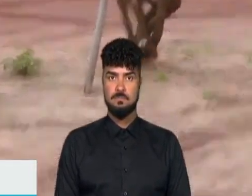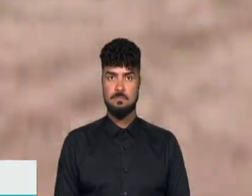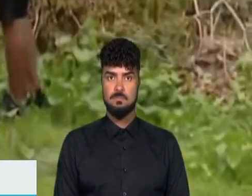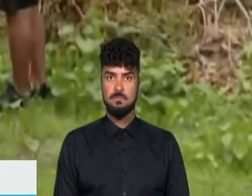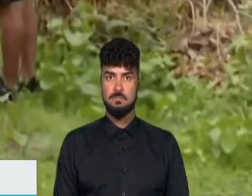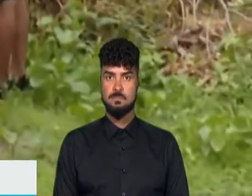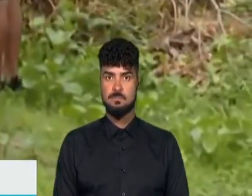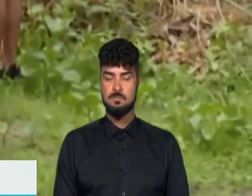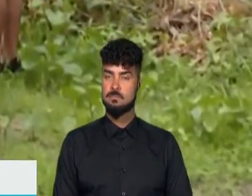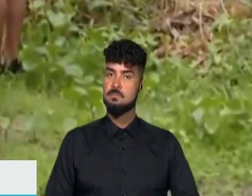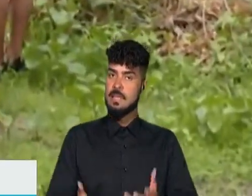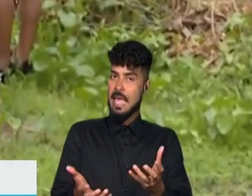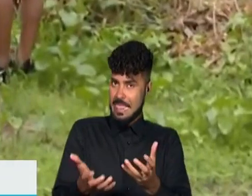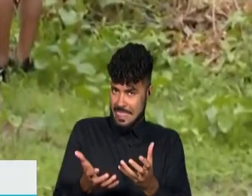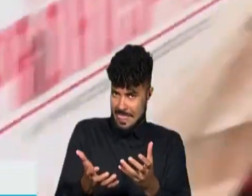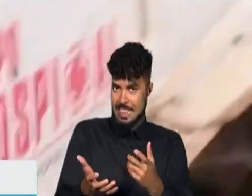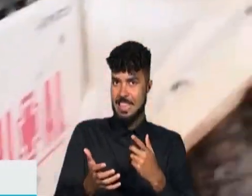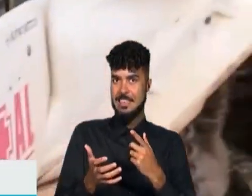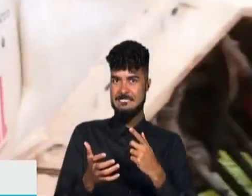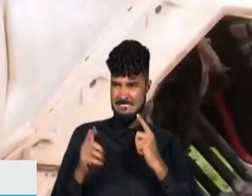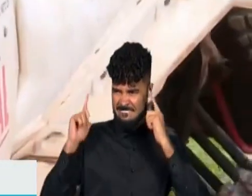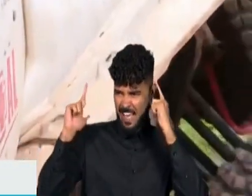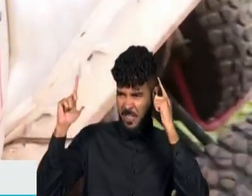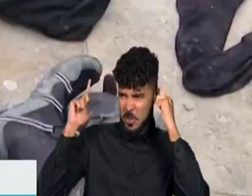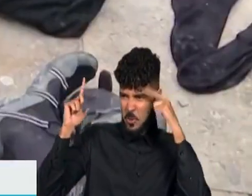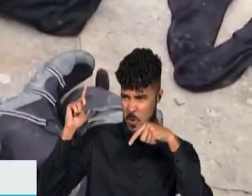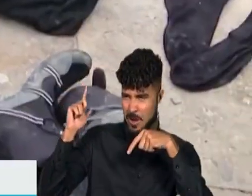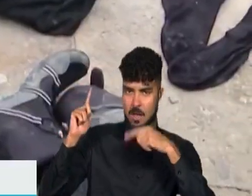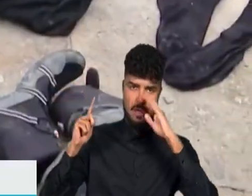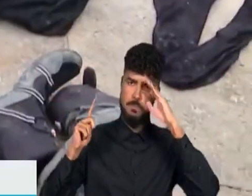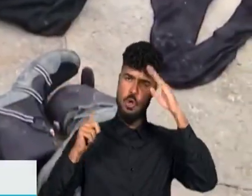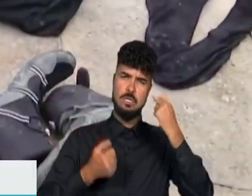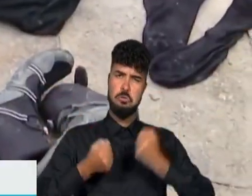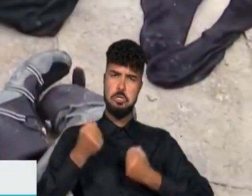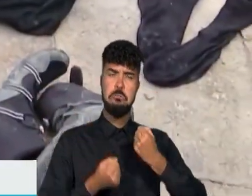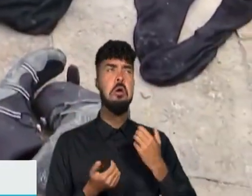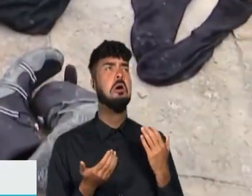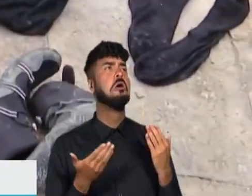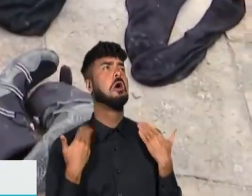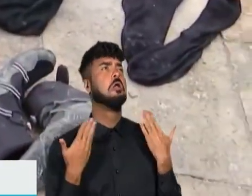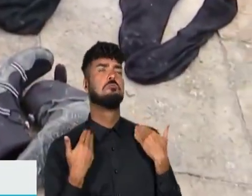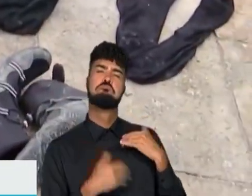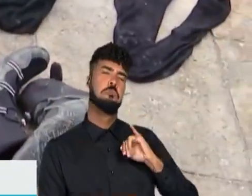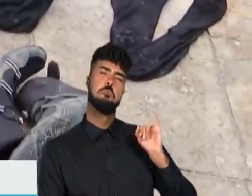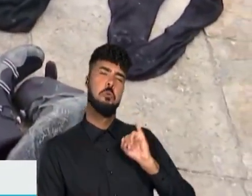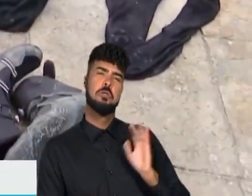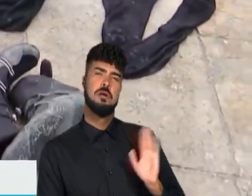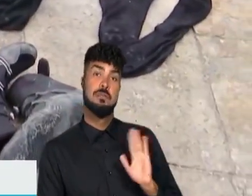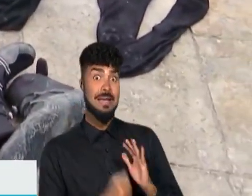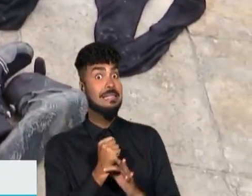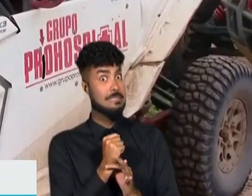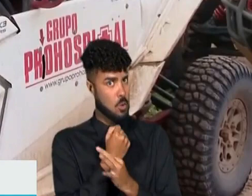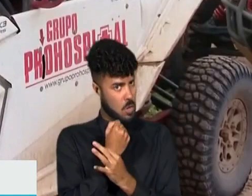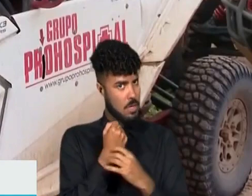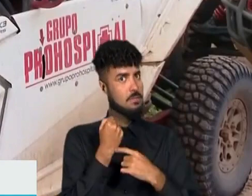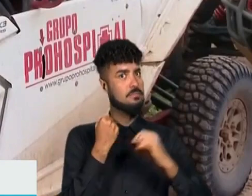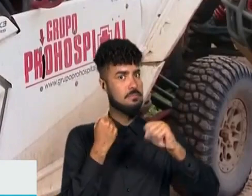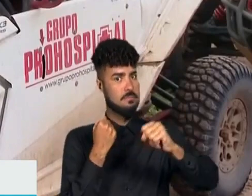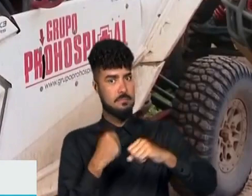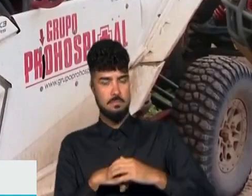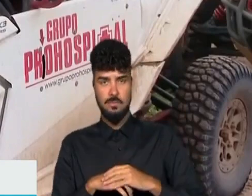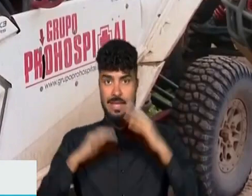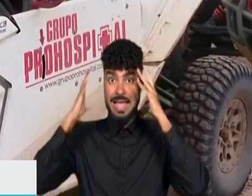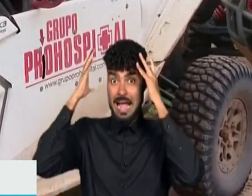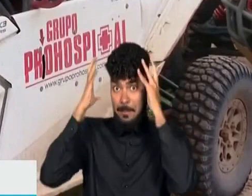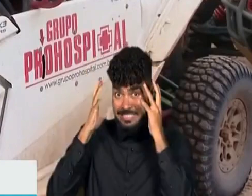A busca por aventura é a prioridade. Calor não importa, mas segurança sim. Capacete tem que